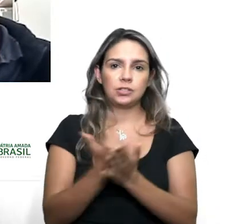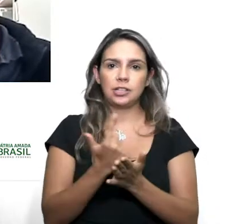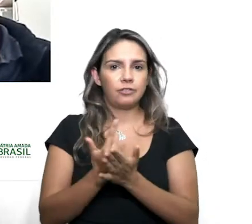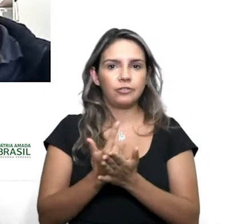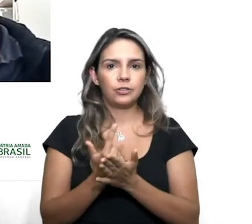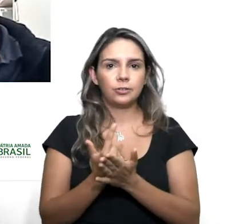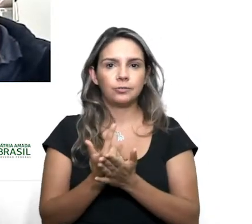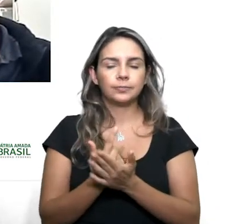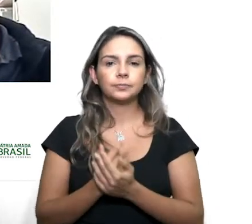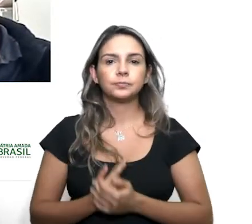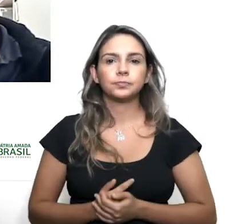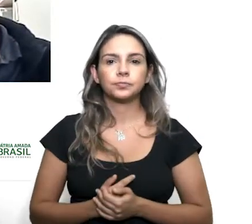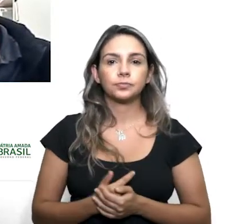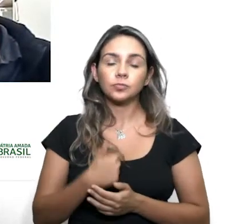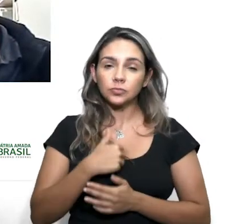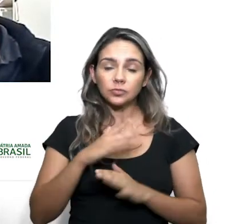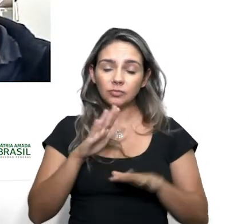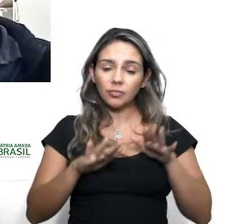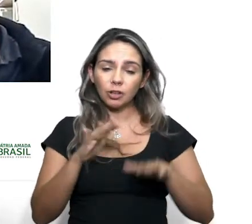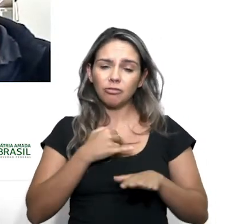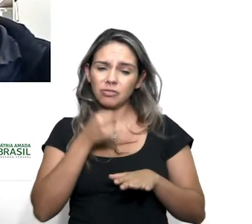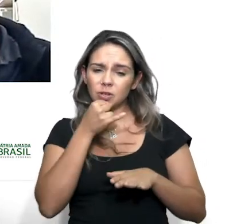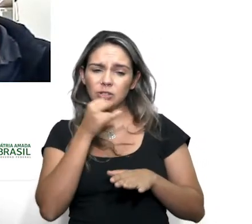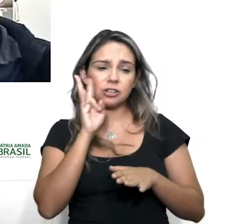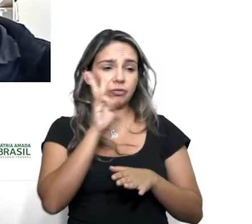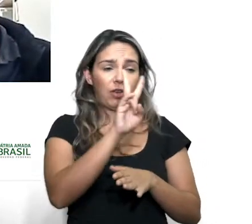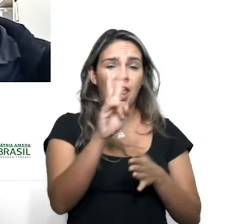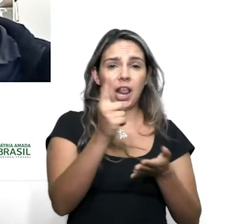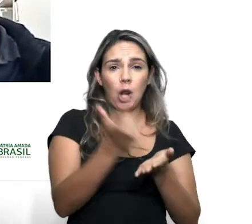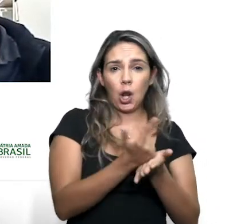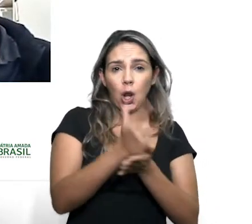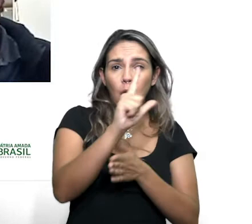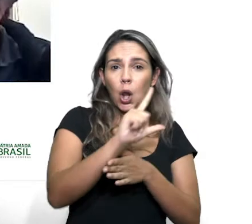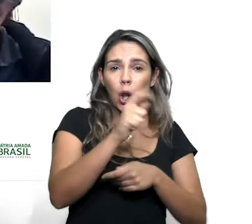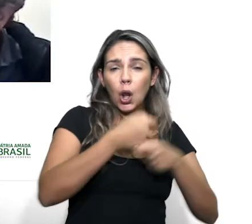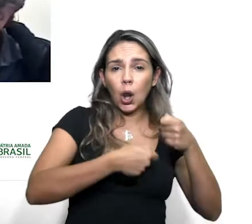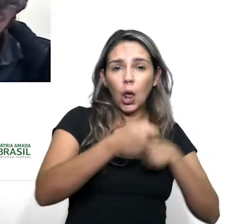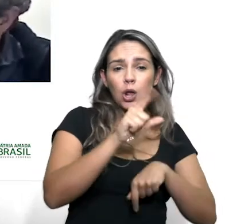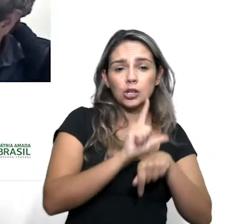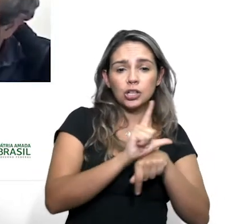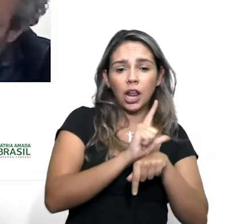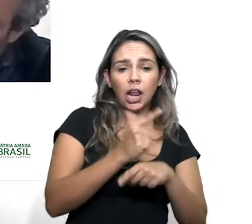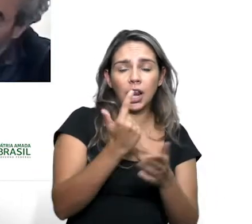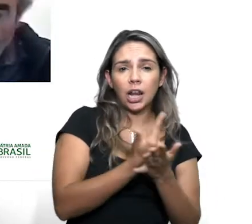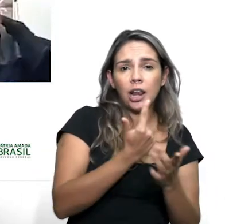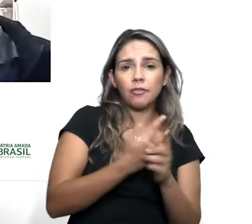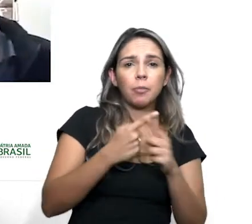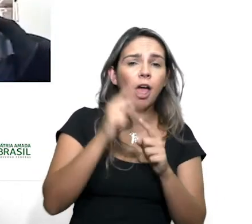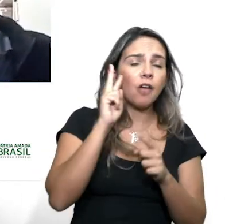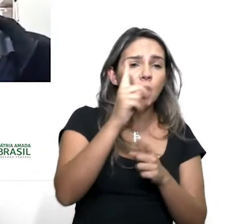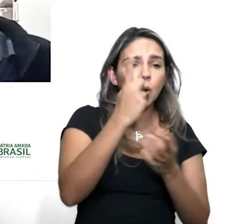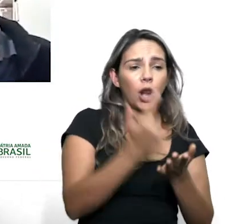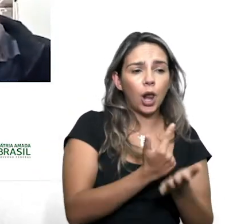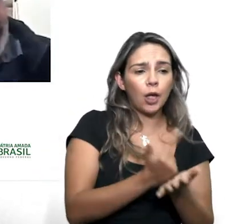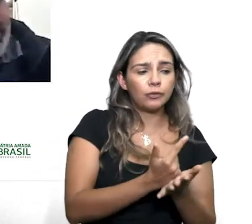às vezes o que eu lamento um pouco nas livrarias, quando vou a uma livraria, é pegar num